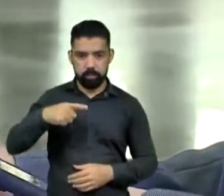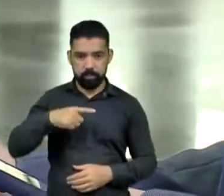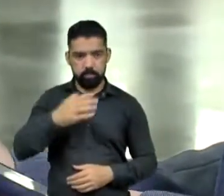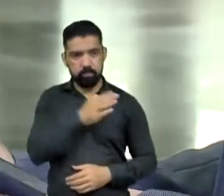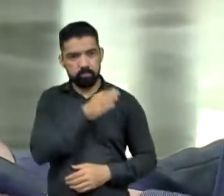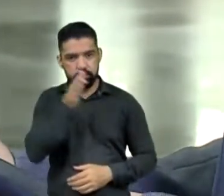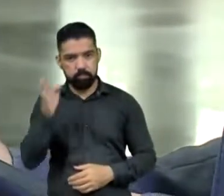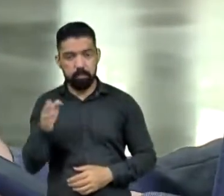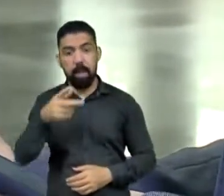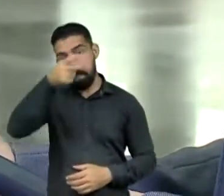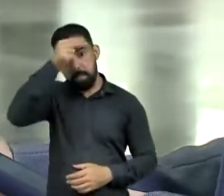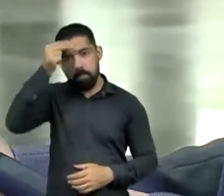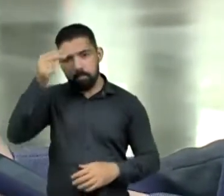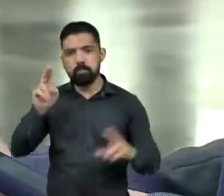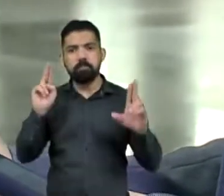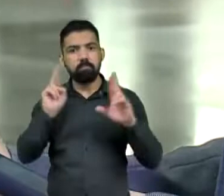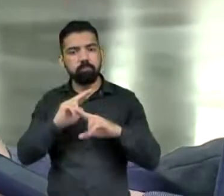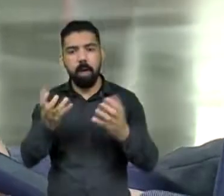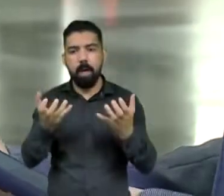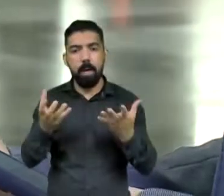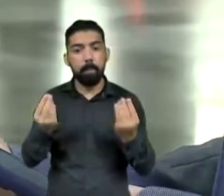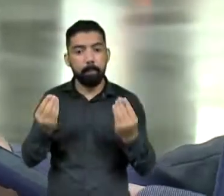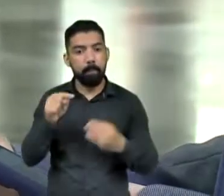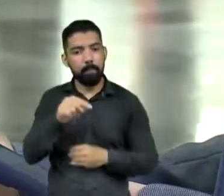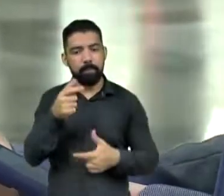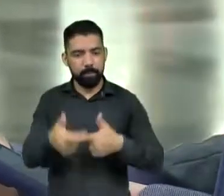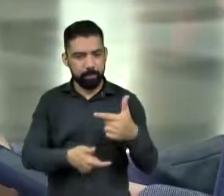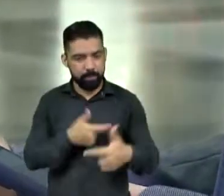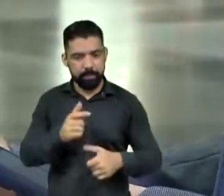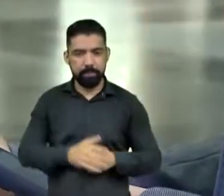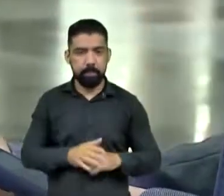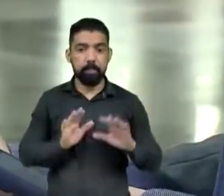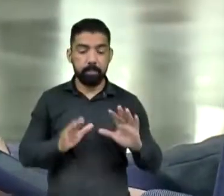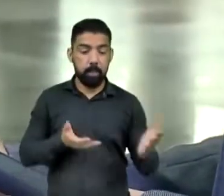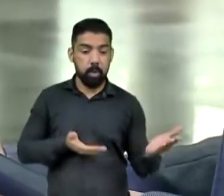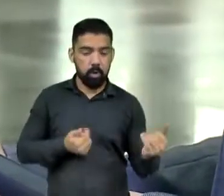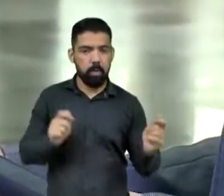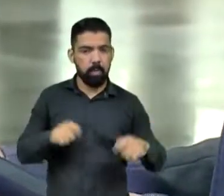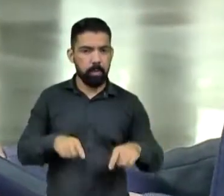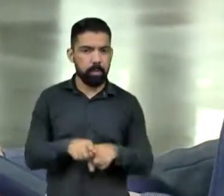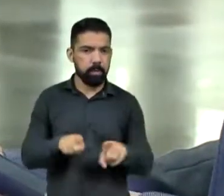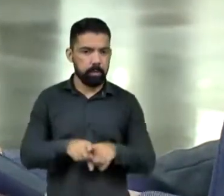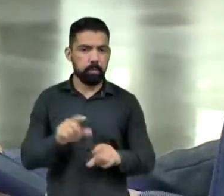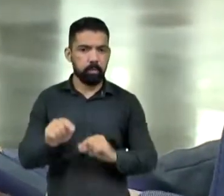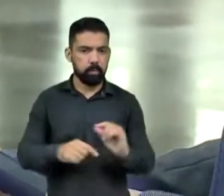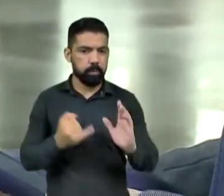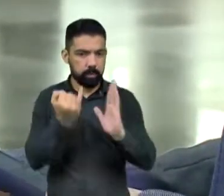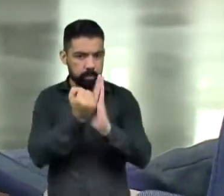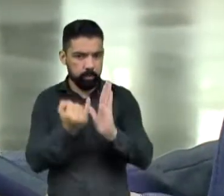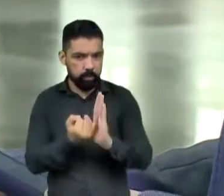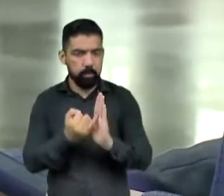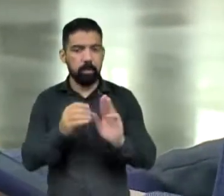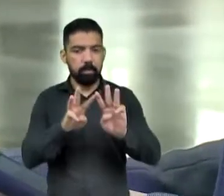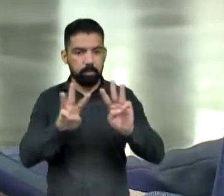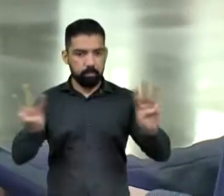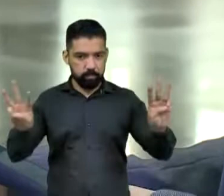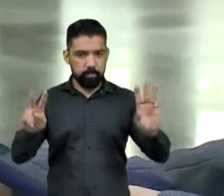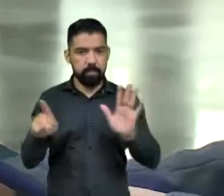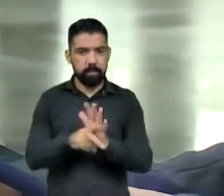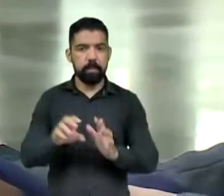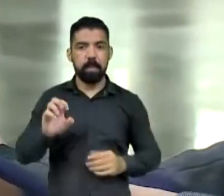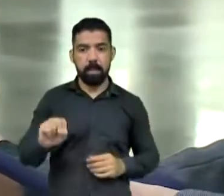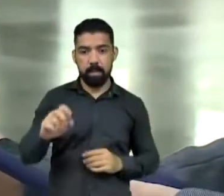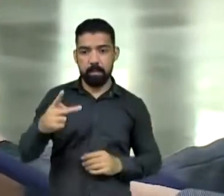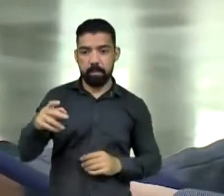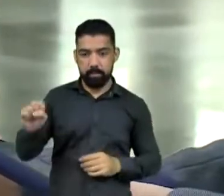das prefeituras, né, de solicitar esse programa. Mas os jovens também podem estar se inscrevendo através do site da SPS,